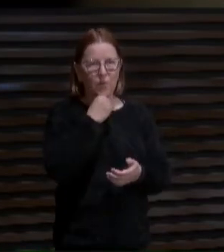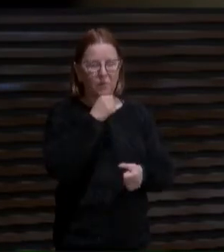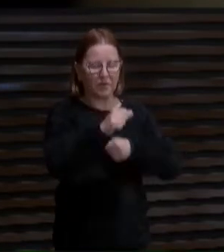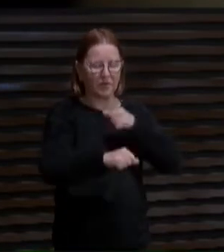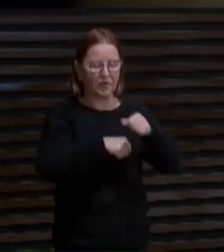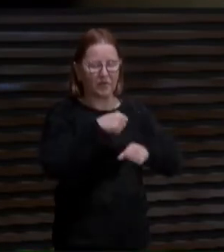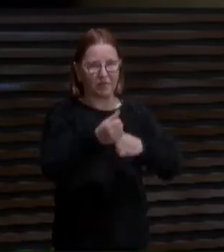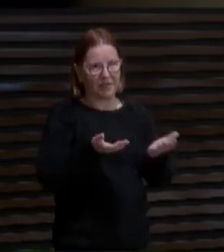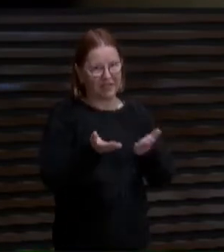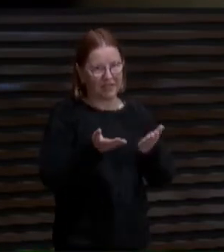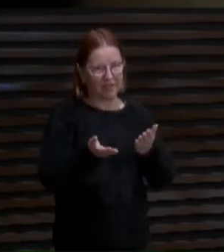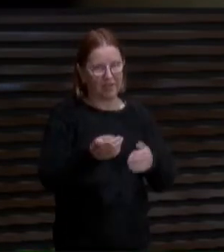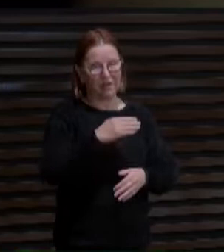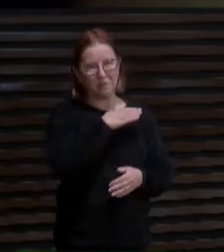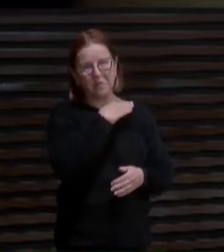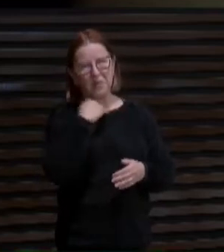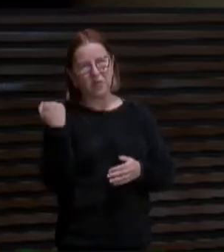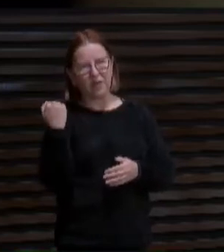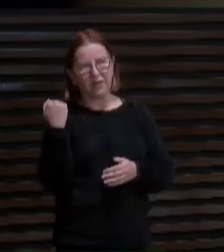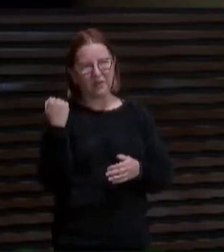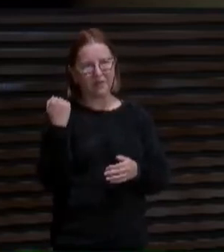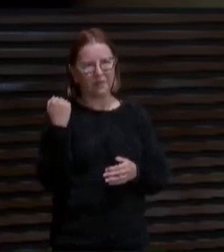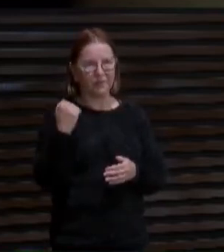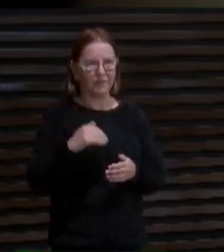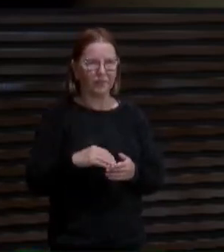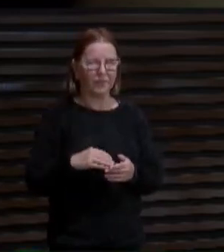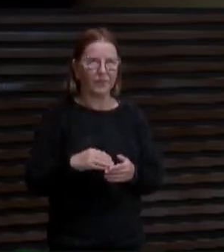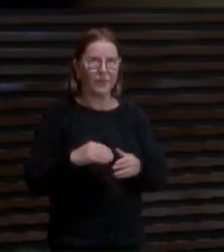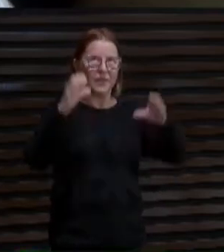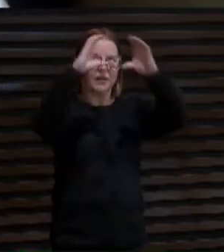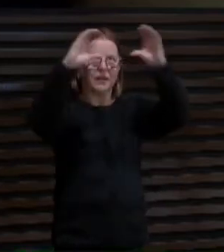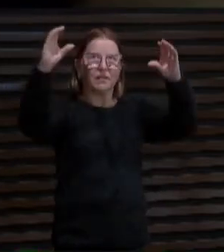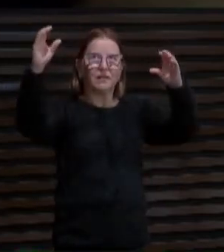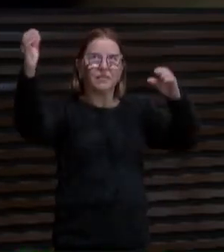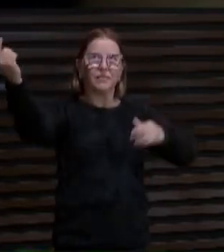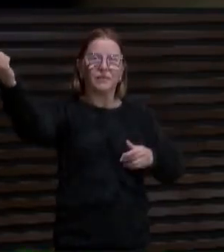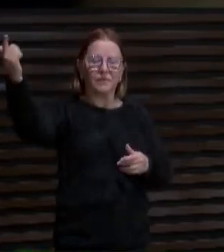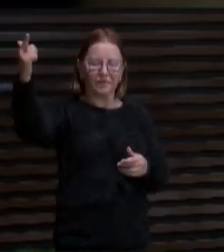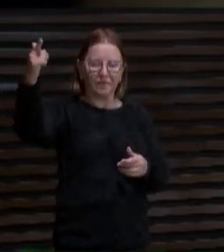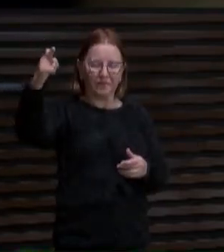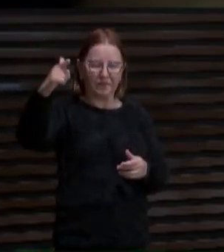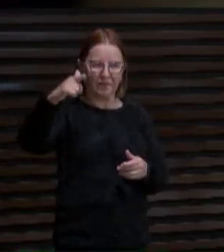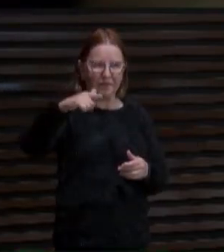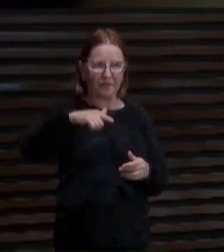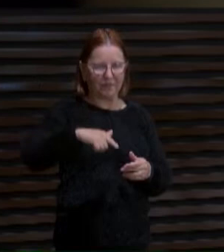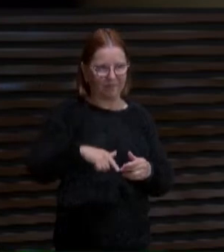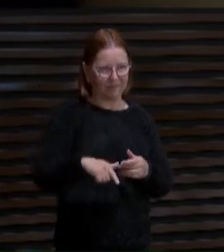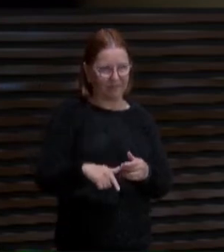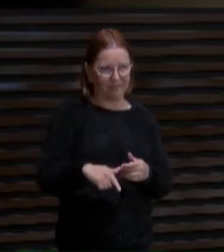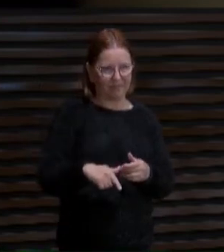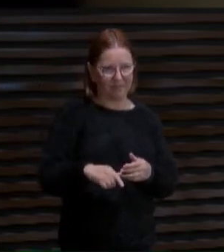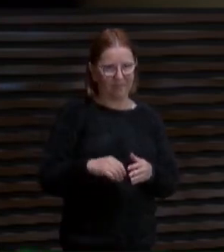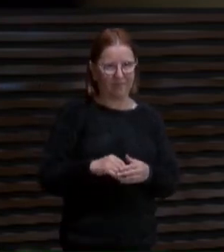e morrendo e ele que era tudo desceu desceu desceu desceu desceu o sei que é menos do que nada você sabia que tinha alguma